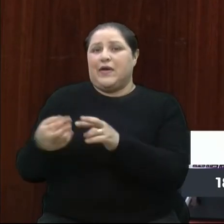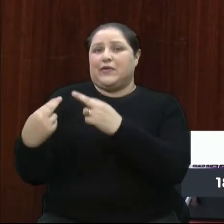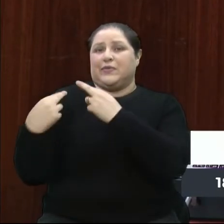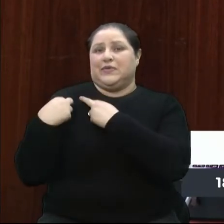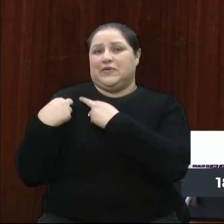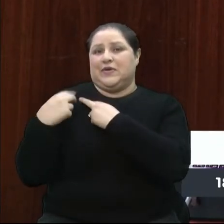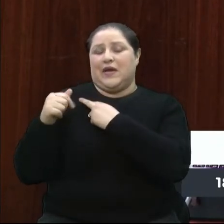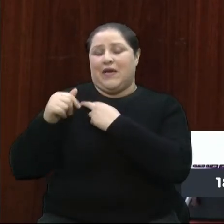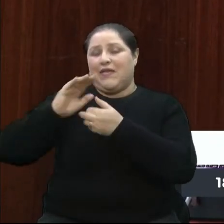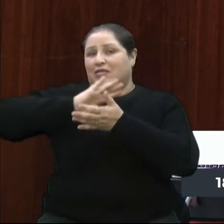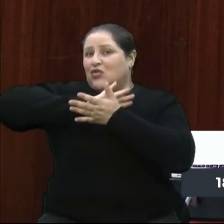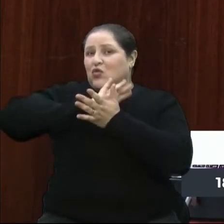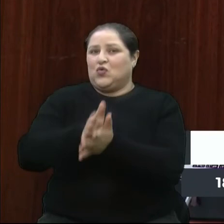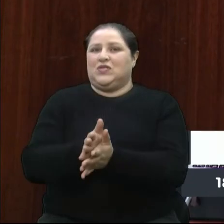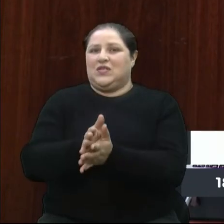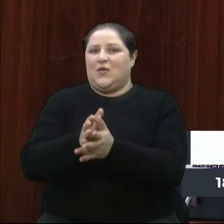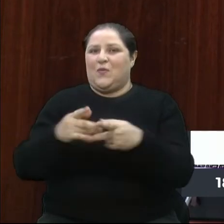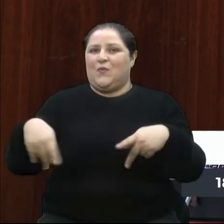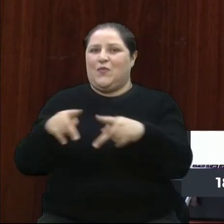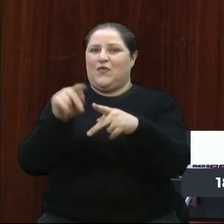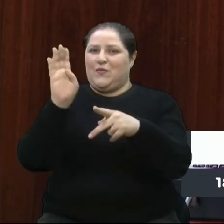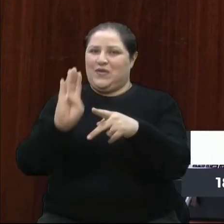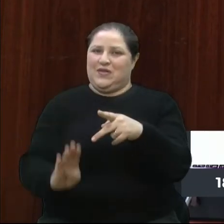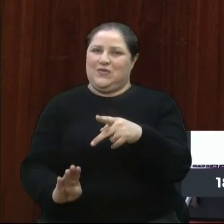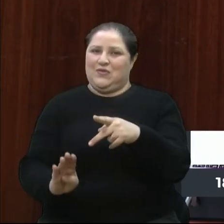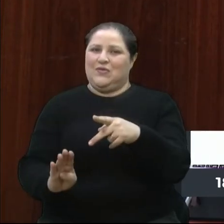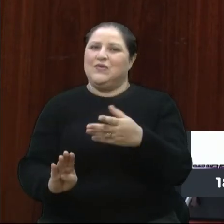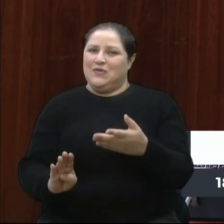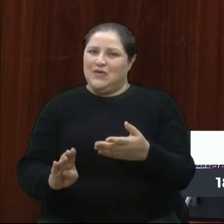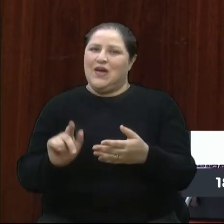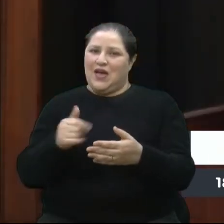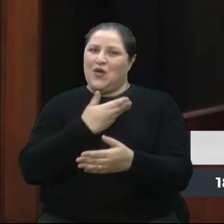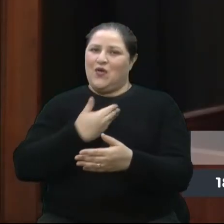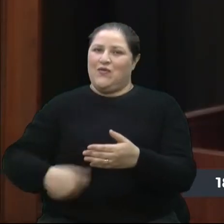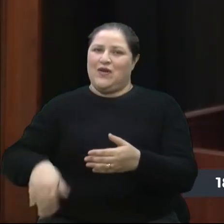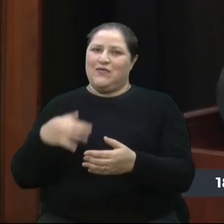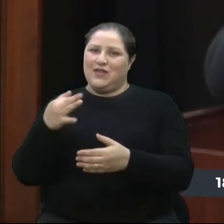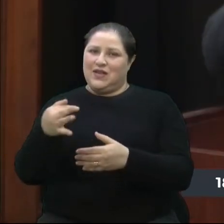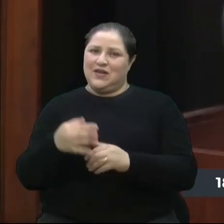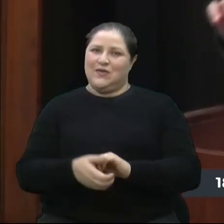massacre que está sendo feito para o povo brasileiro, que é o governo federal. Obrigado, vereadora Rose, e obrigado, presidente.